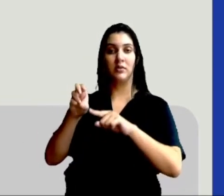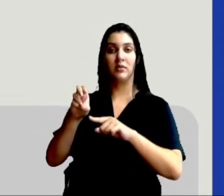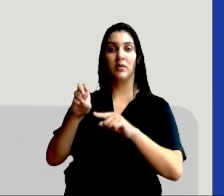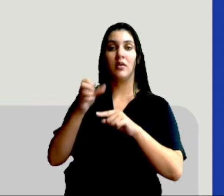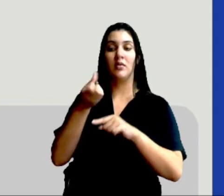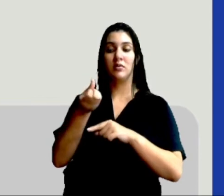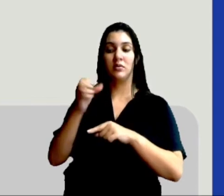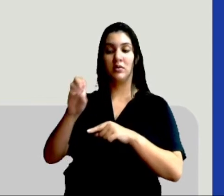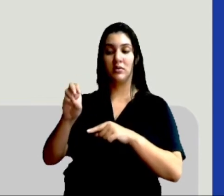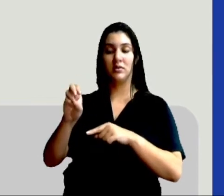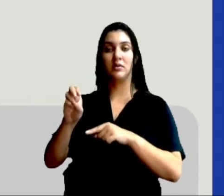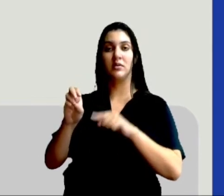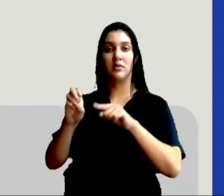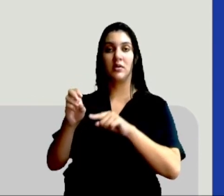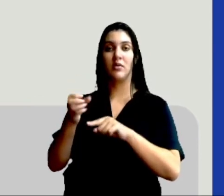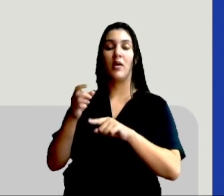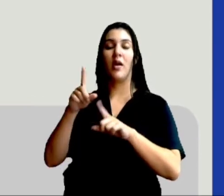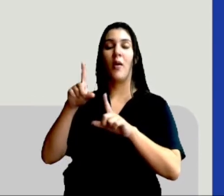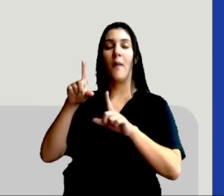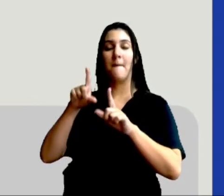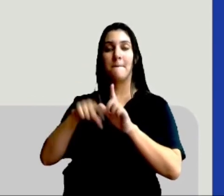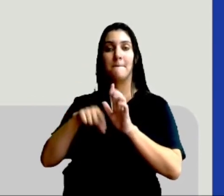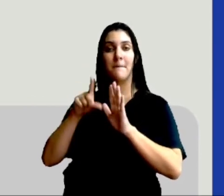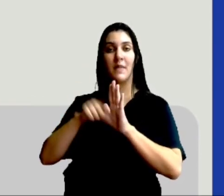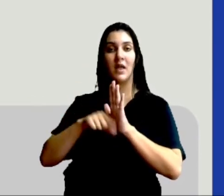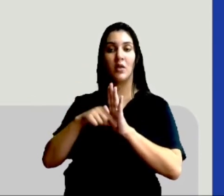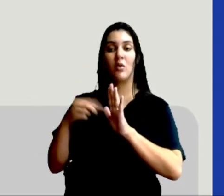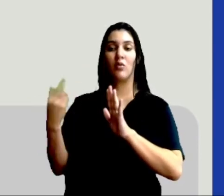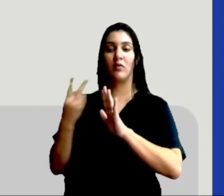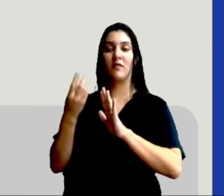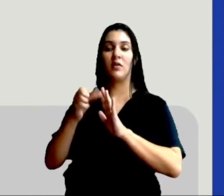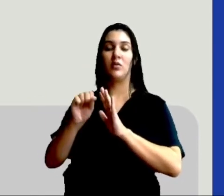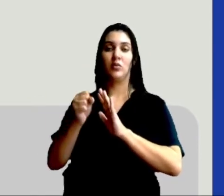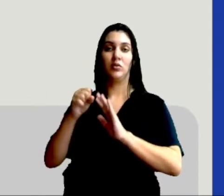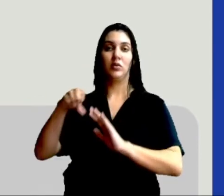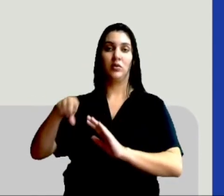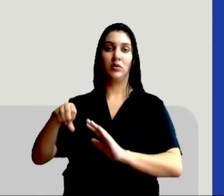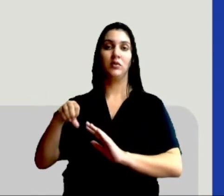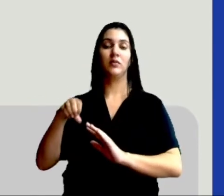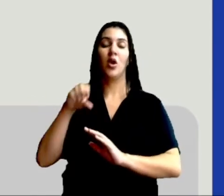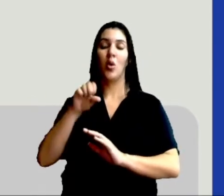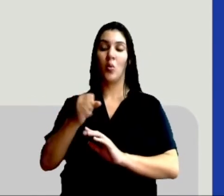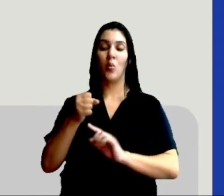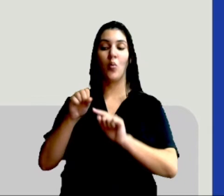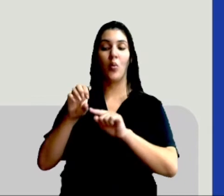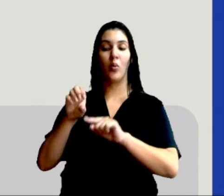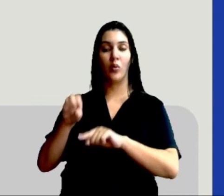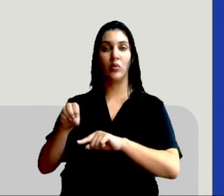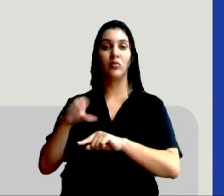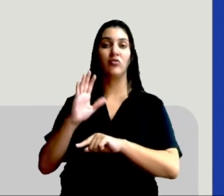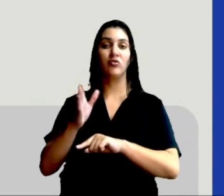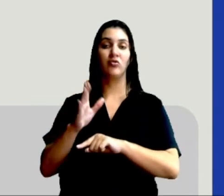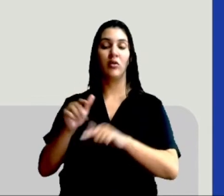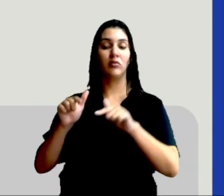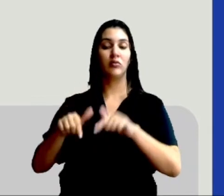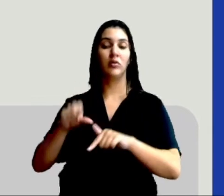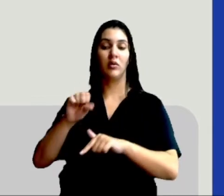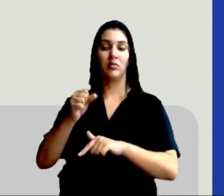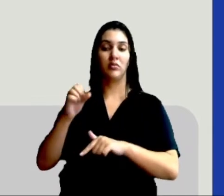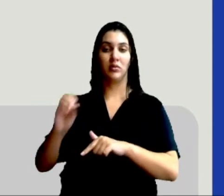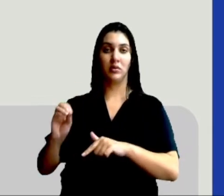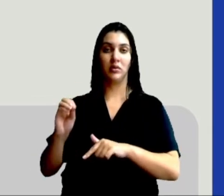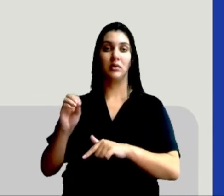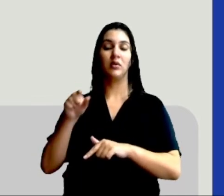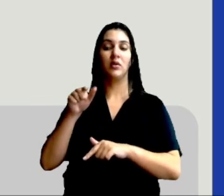o 60 é menor do que o valor lá do 789. O 8 já está na casa dos 80 e o 6